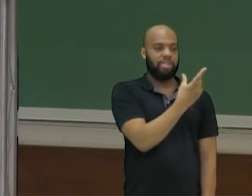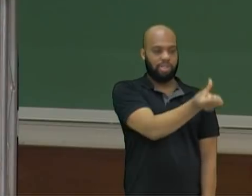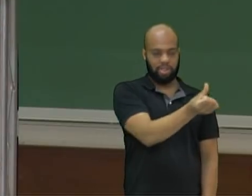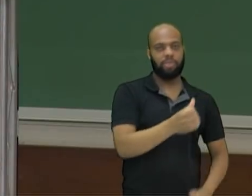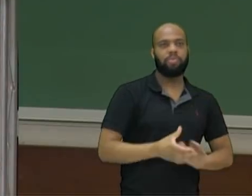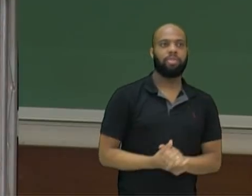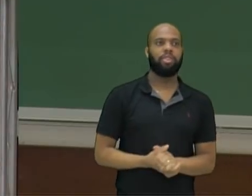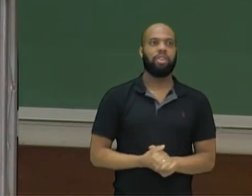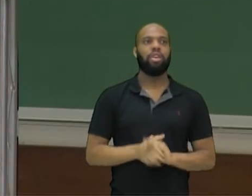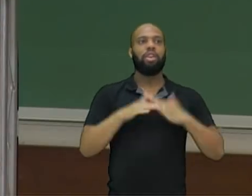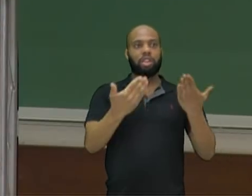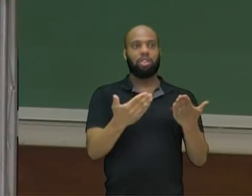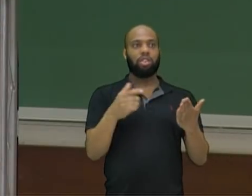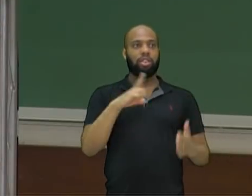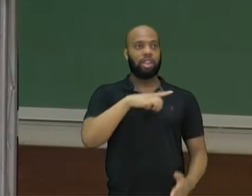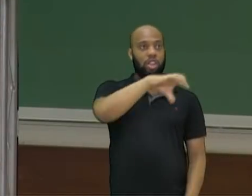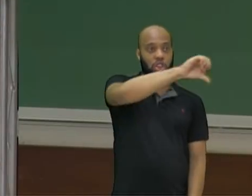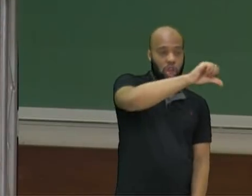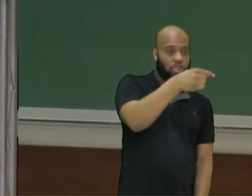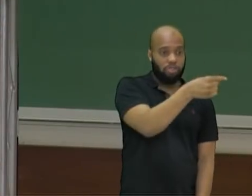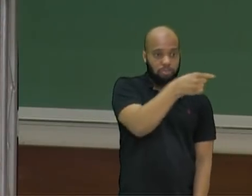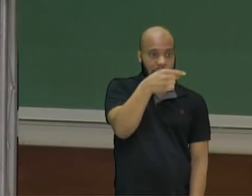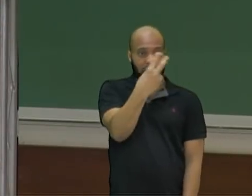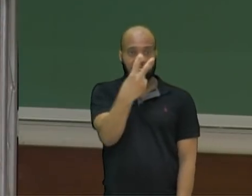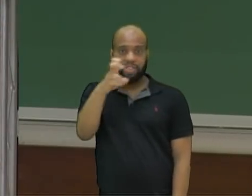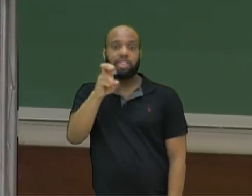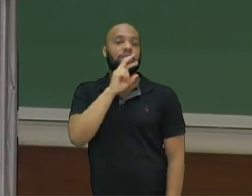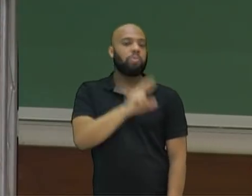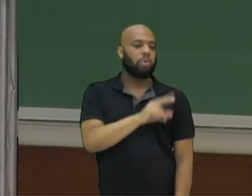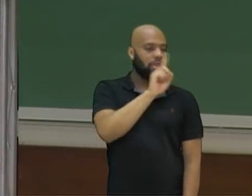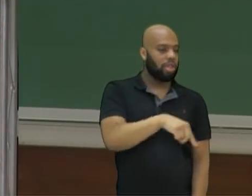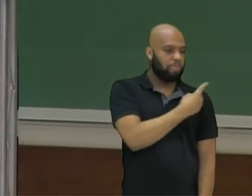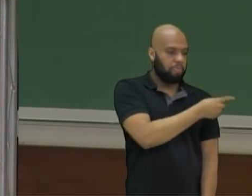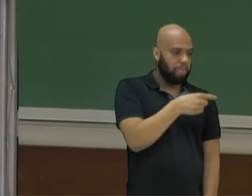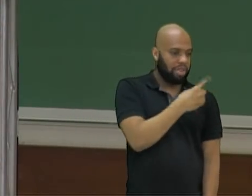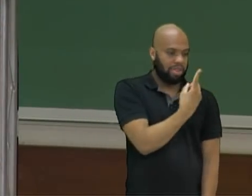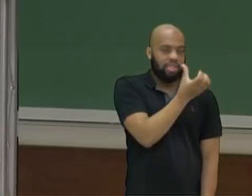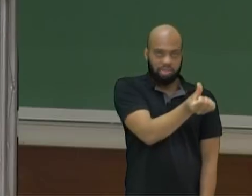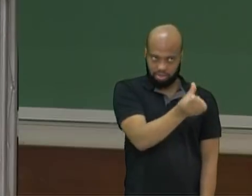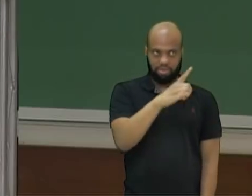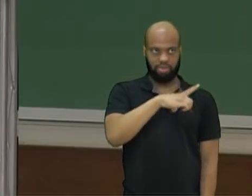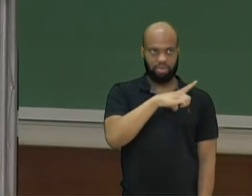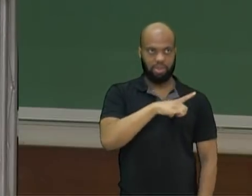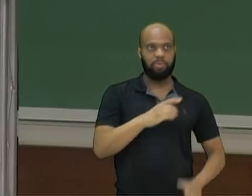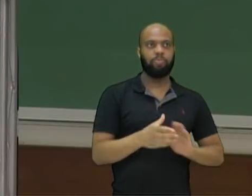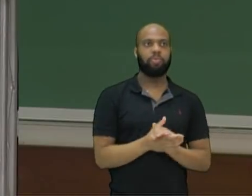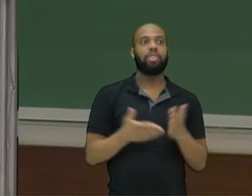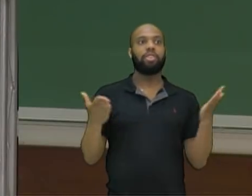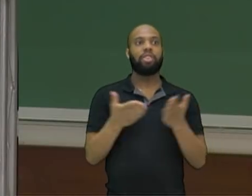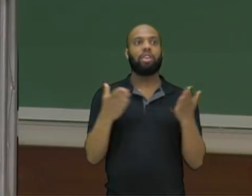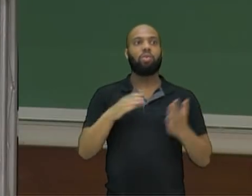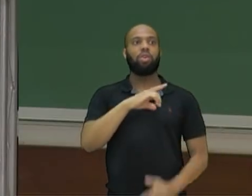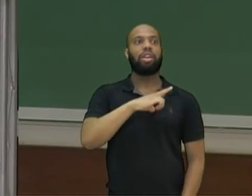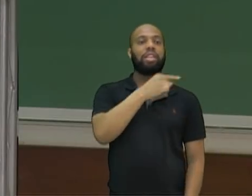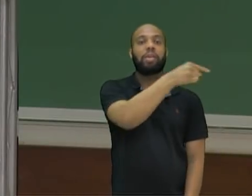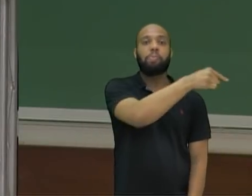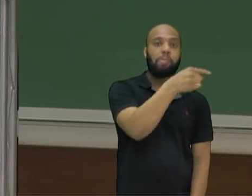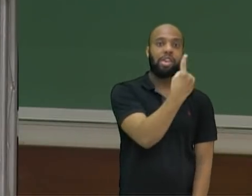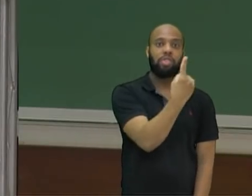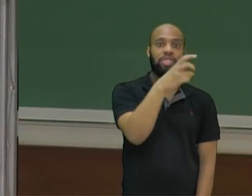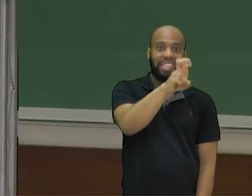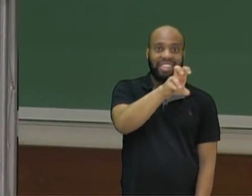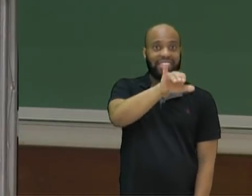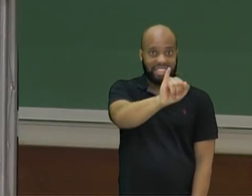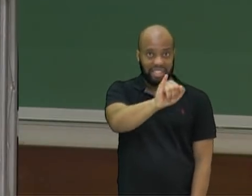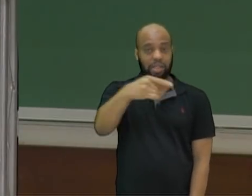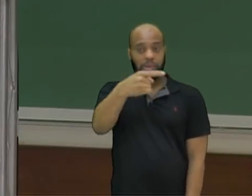eu tenho. Então, 9 menos 25, eu fico com menos 16. Eu tenho